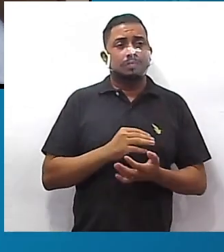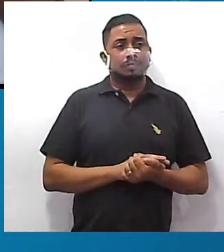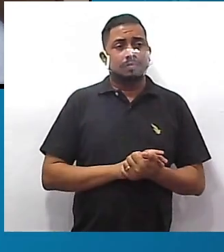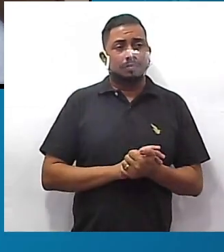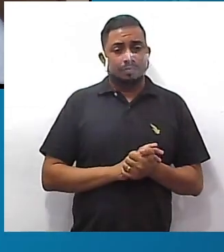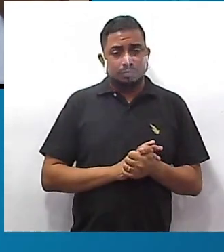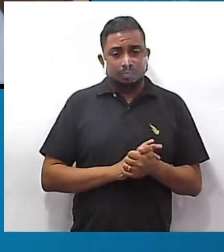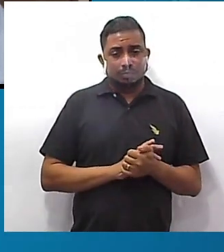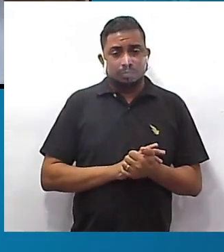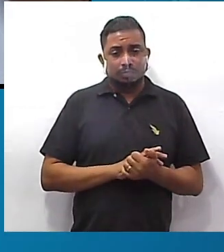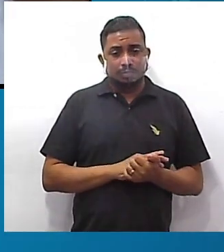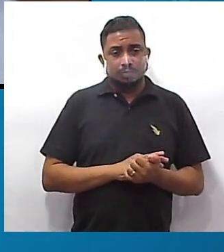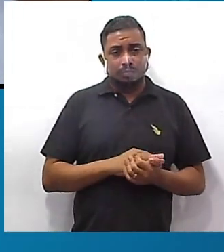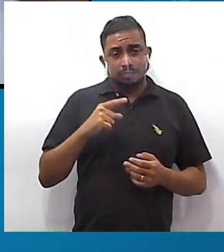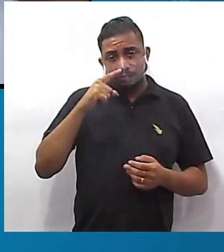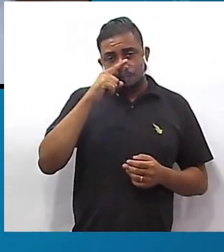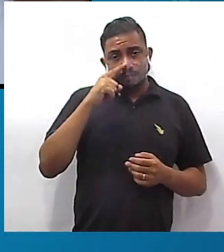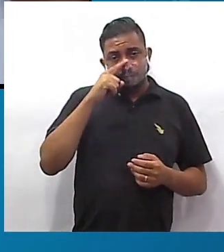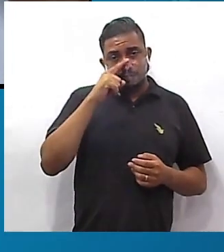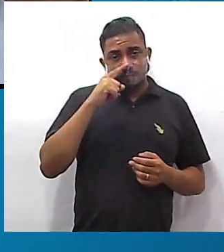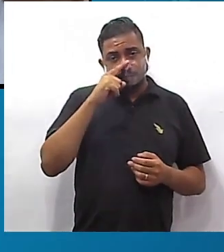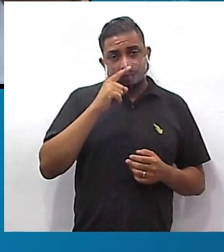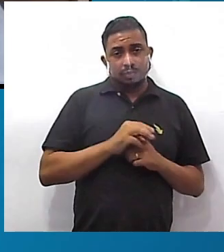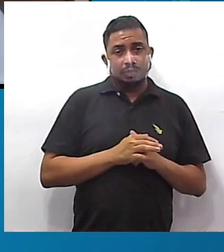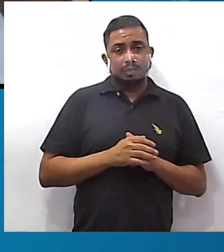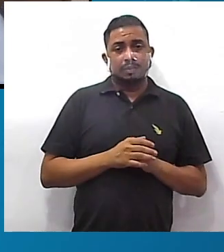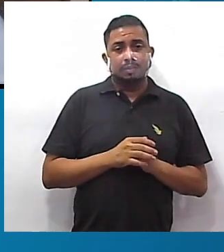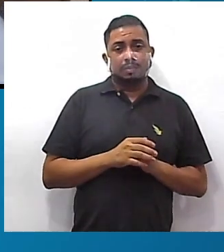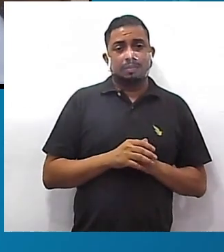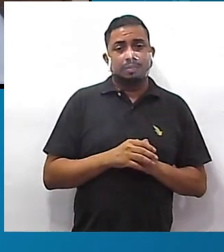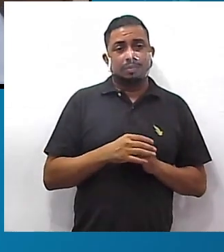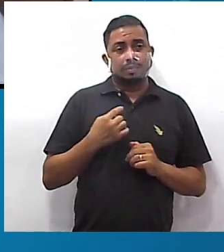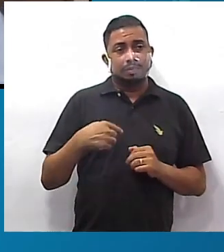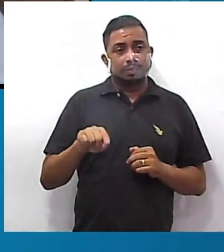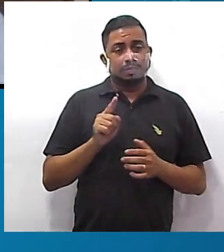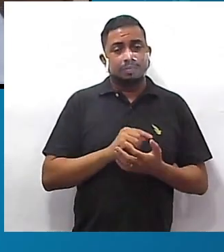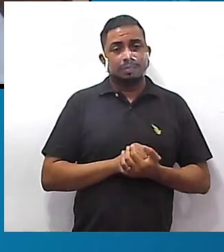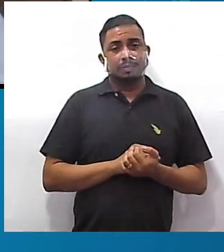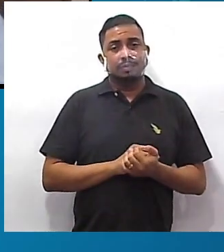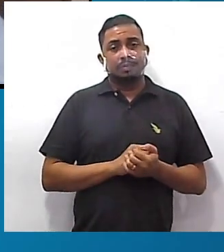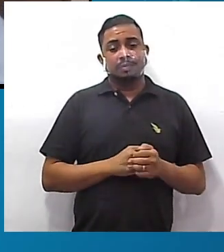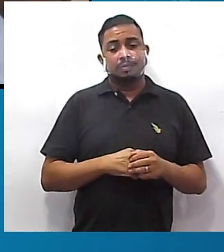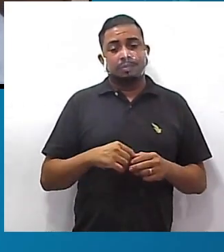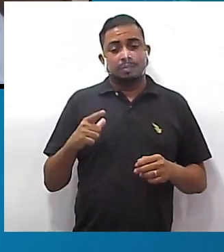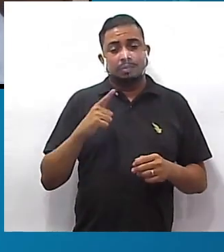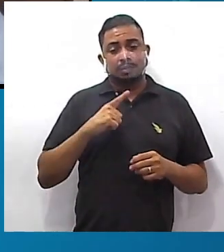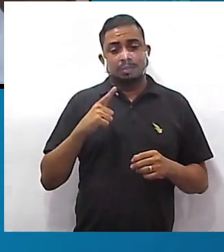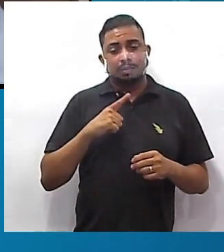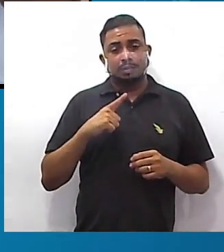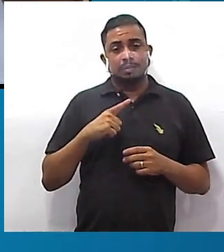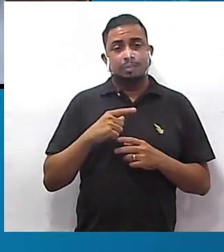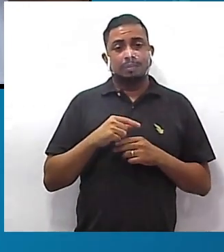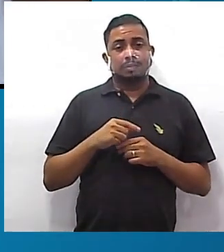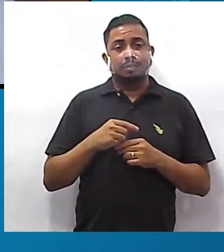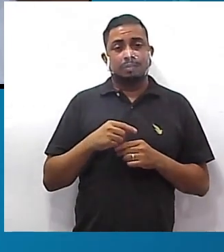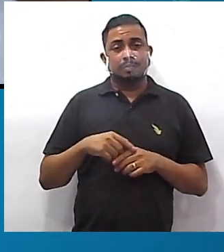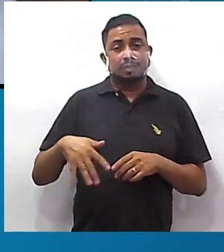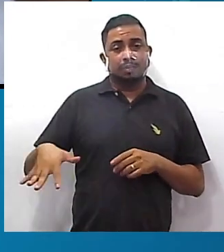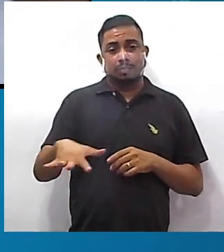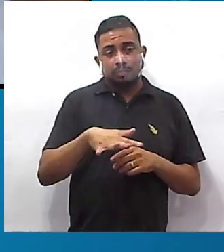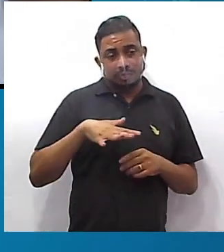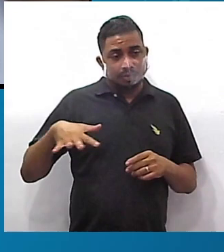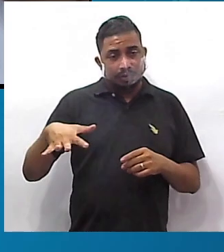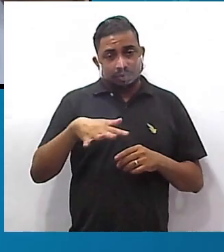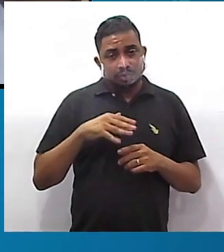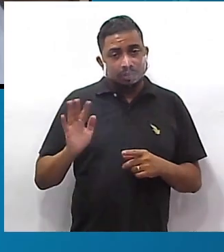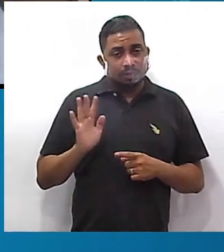grau de risco, né? E levar para esse micro-organismo, esse agente, para um ambiente